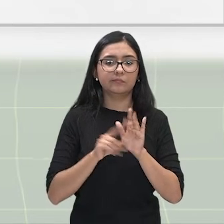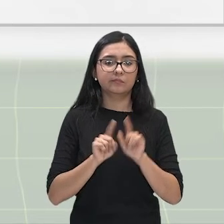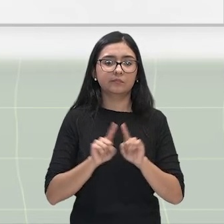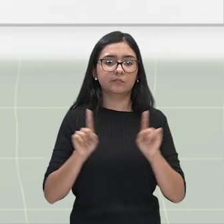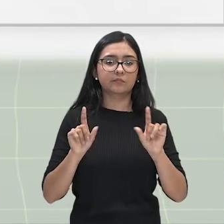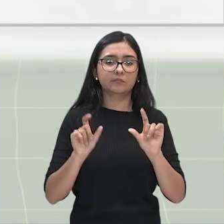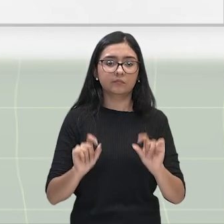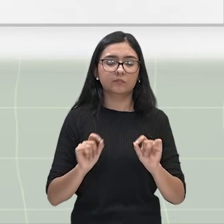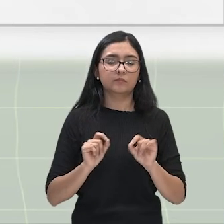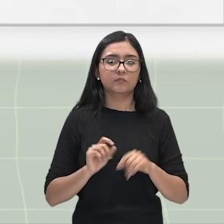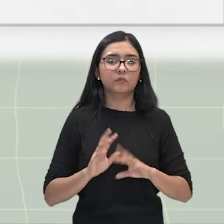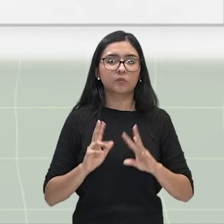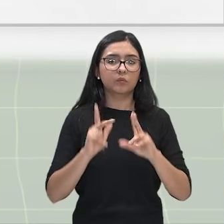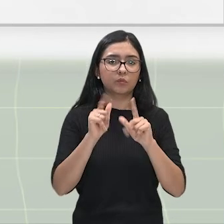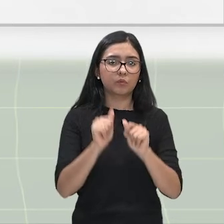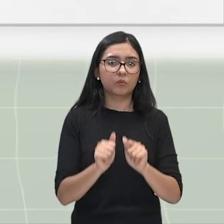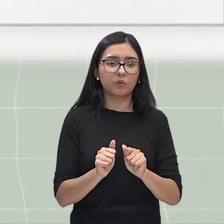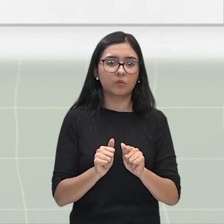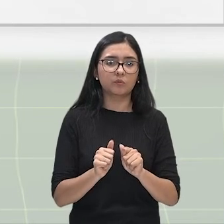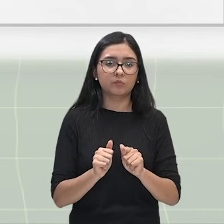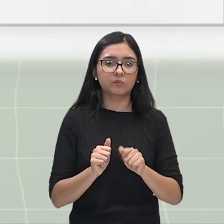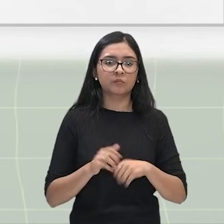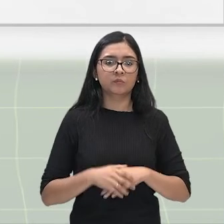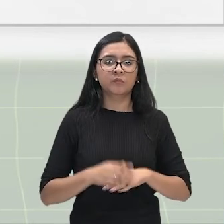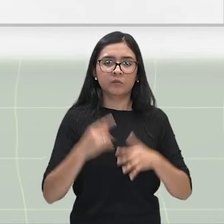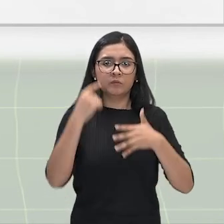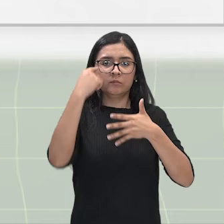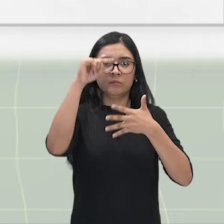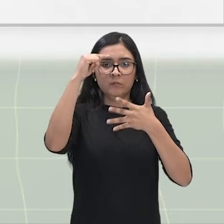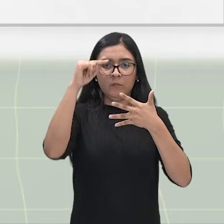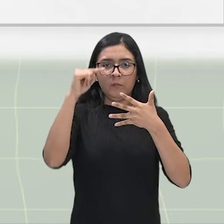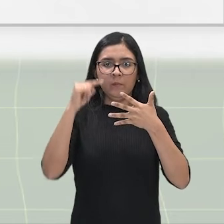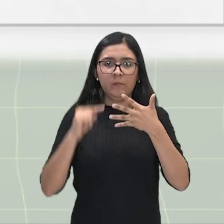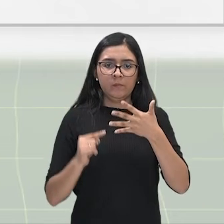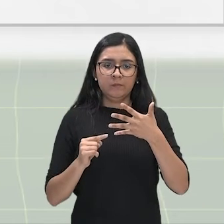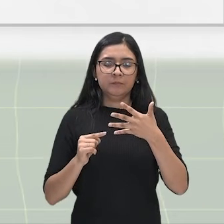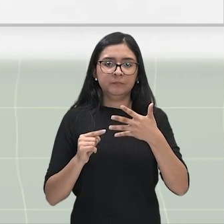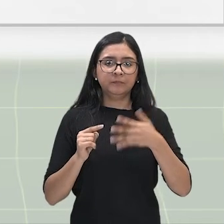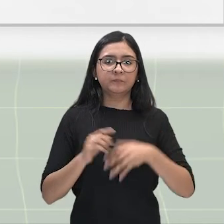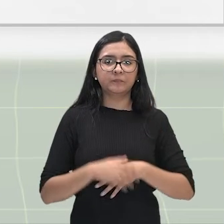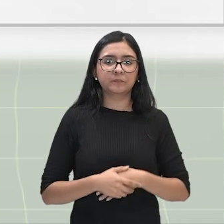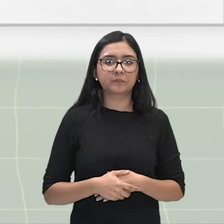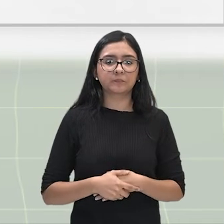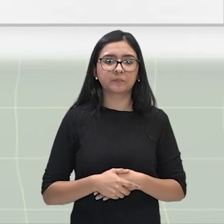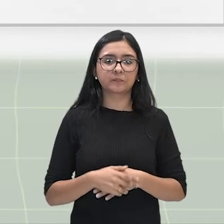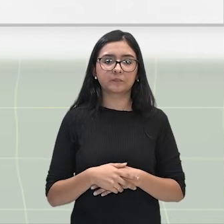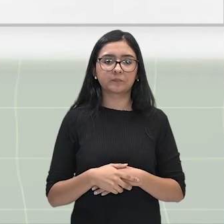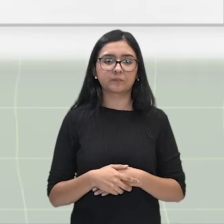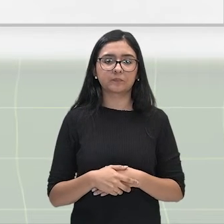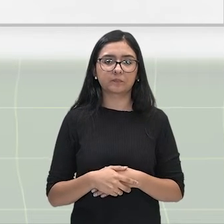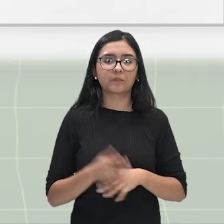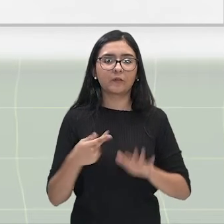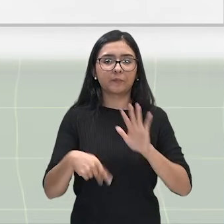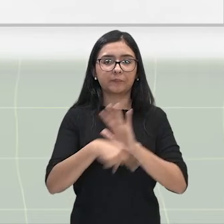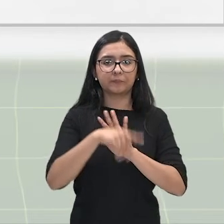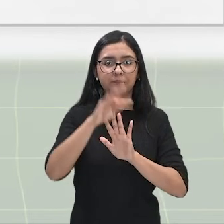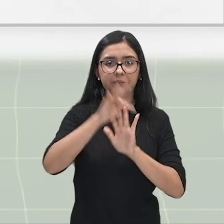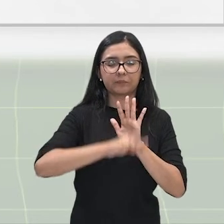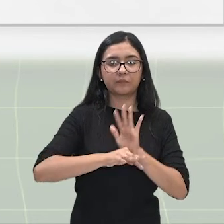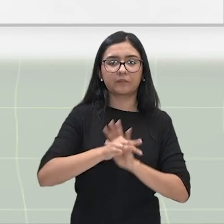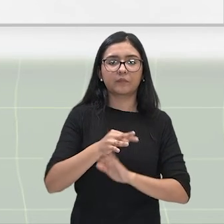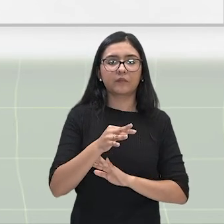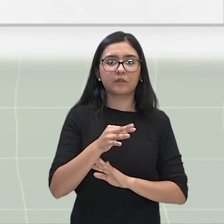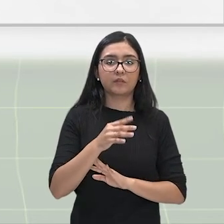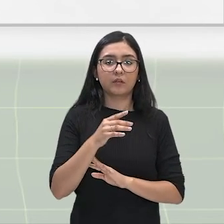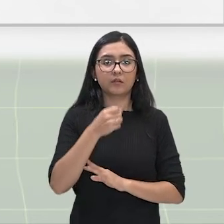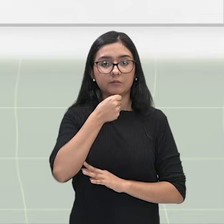mas todos esses critérios aí fizeram parte, tá, da reportagem. Aí a